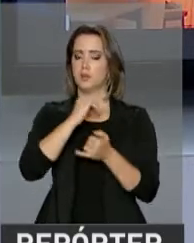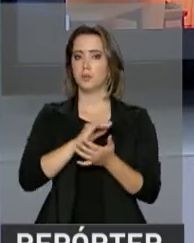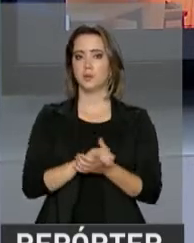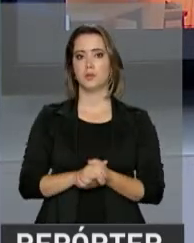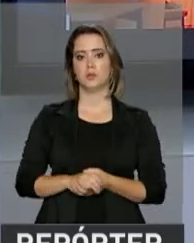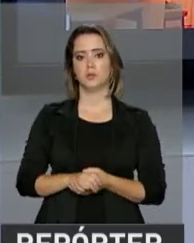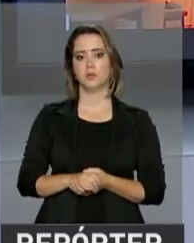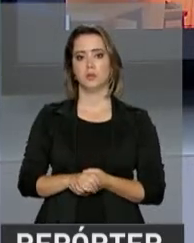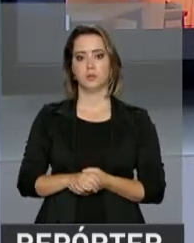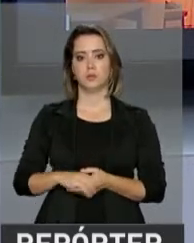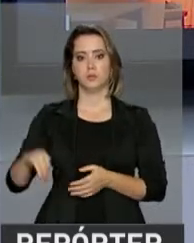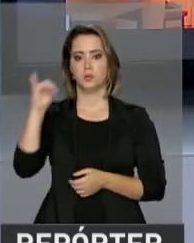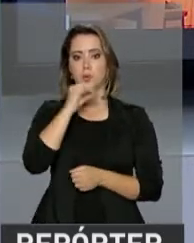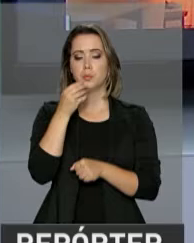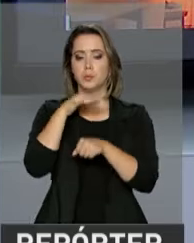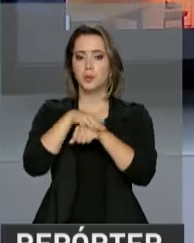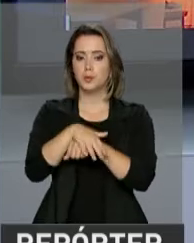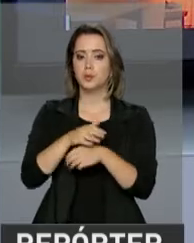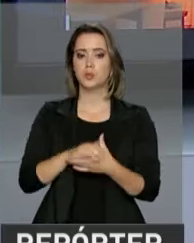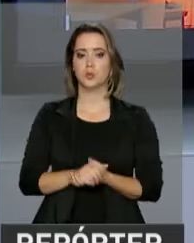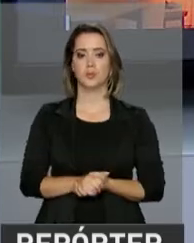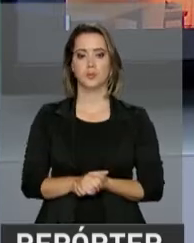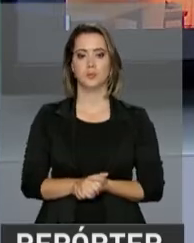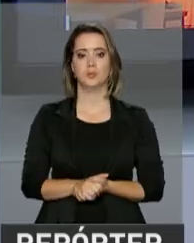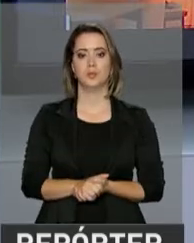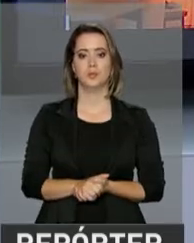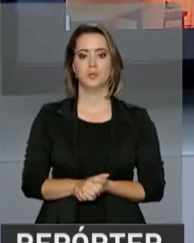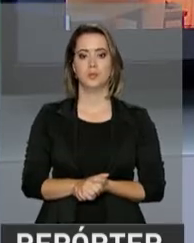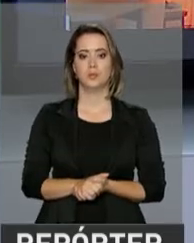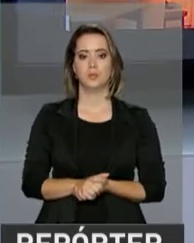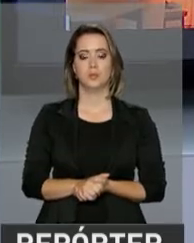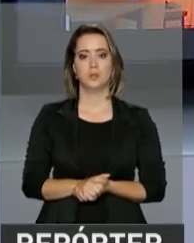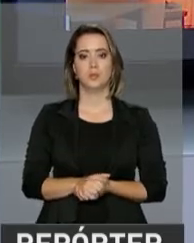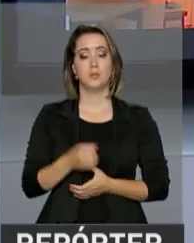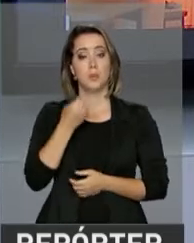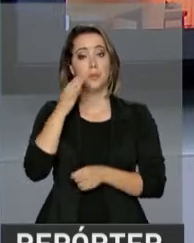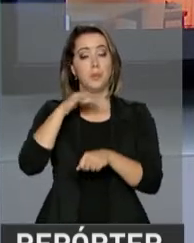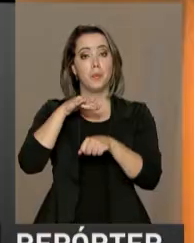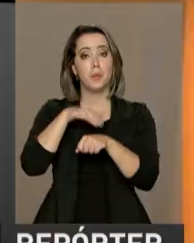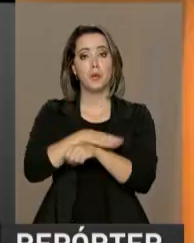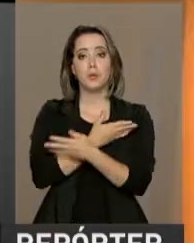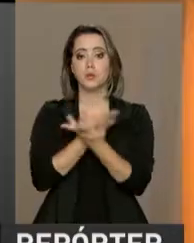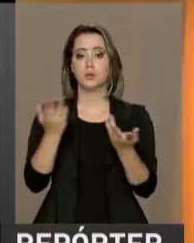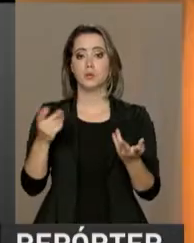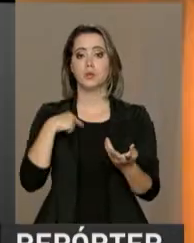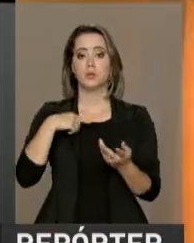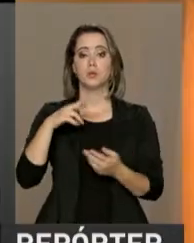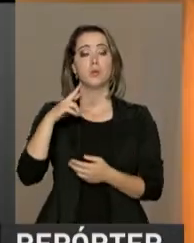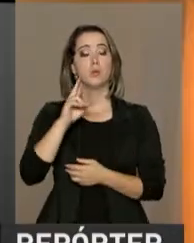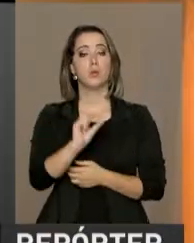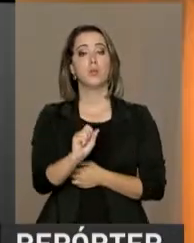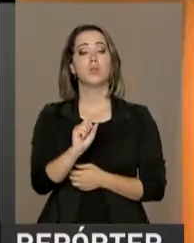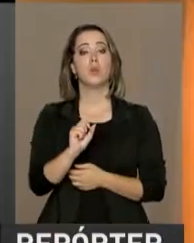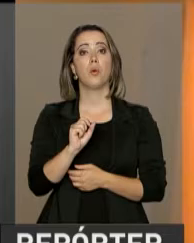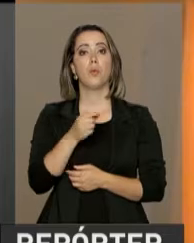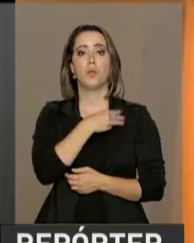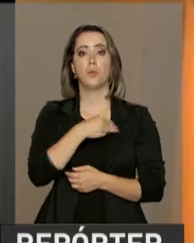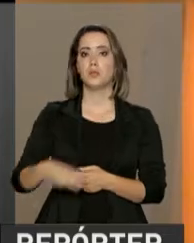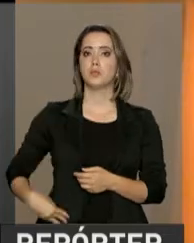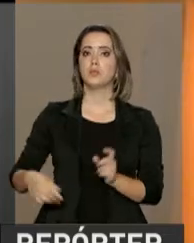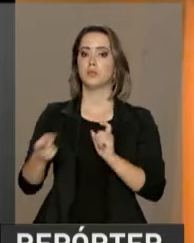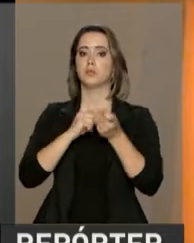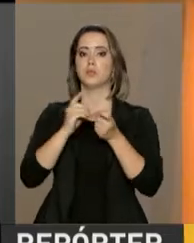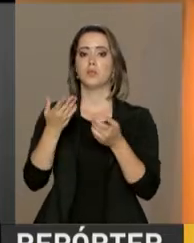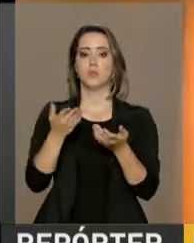para a gente ou lapa olá boa noite pra você a noite roberto boa noite a todos roberto ministro da fazenda henrique meirelles